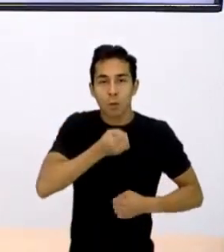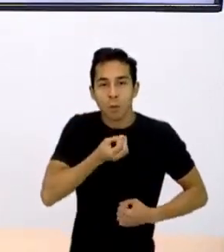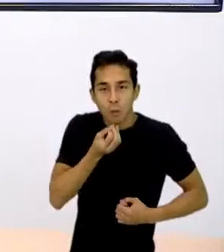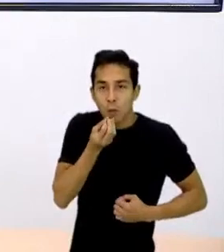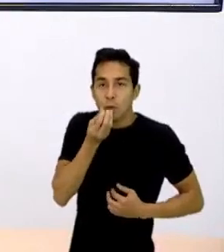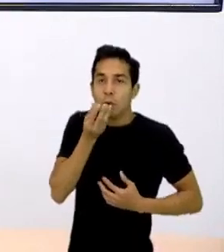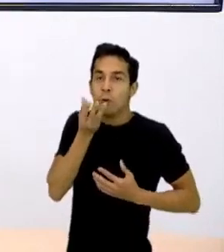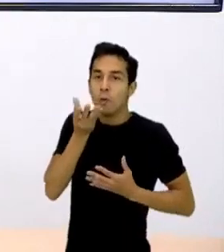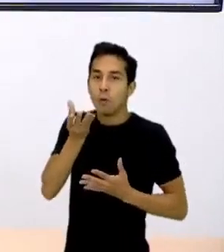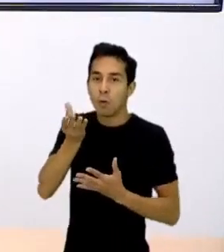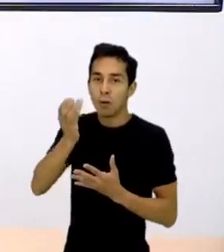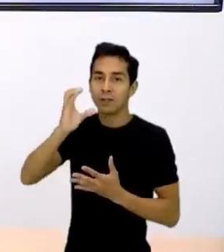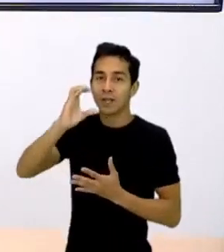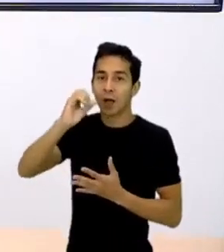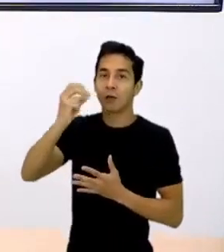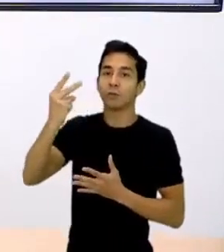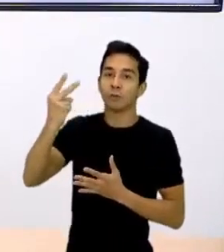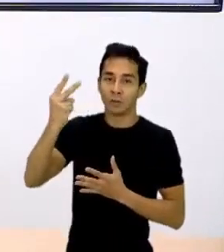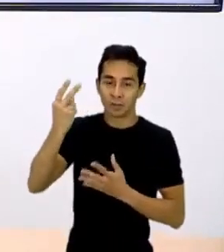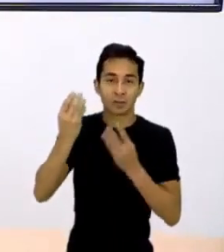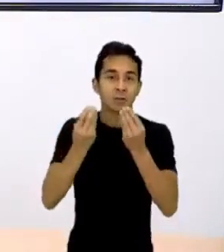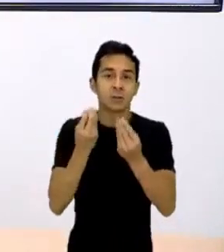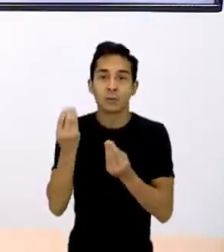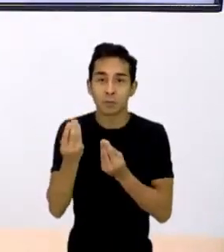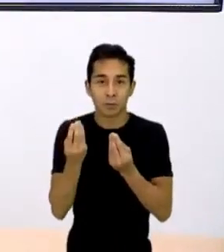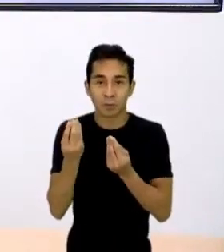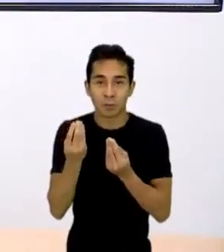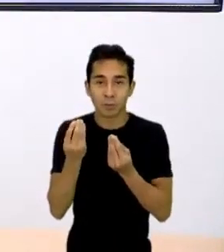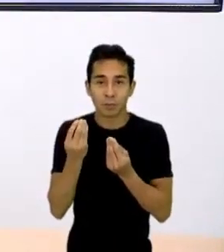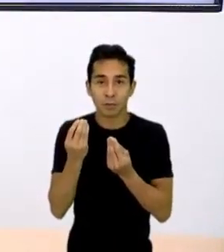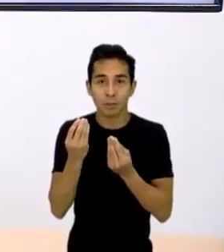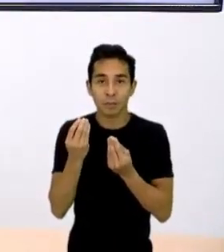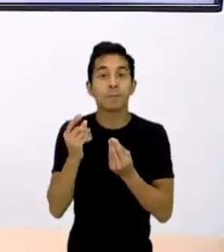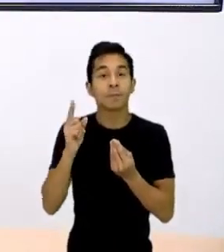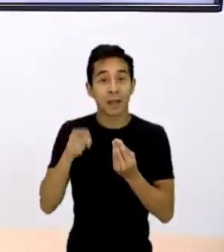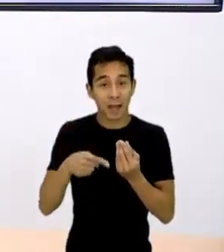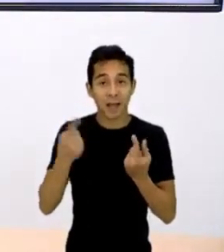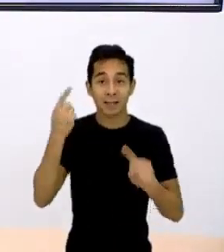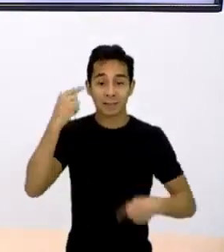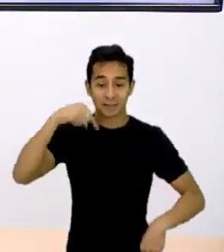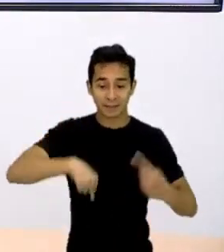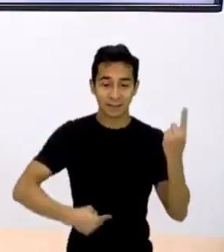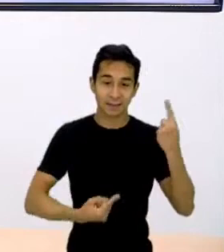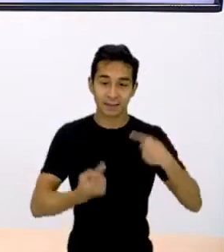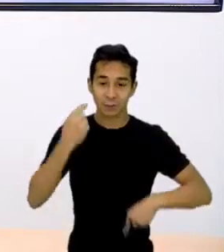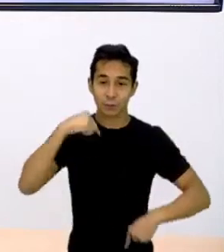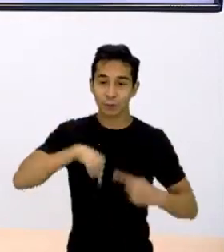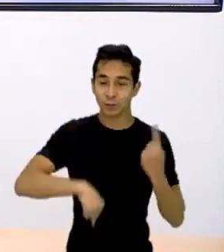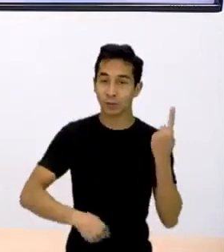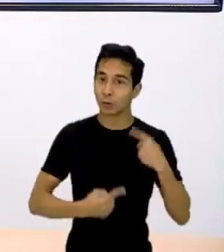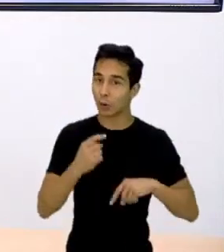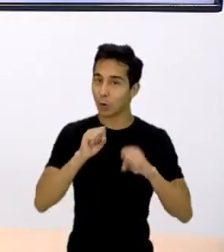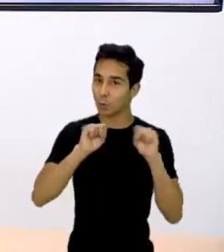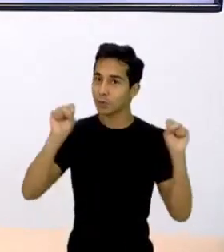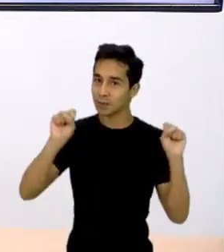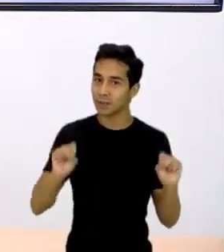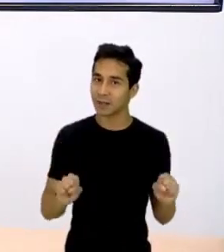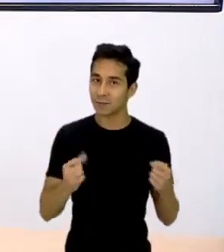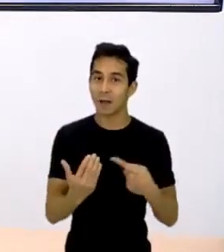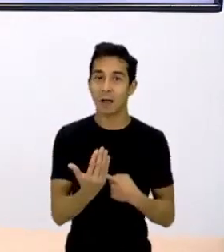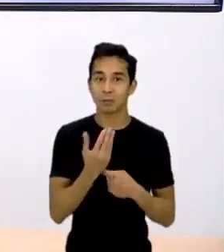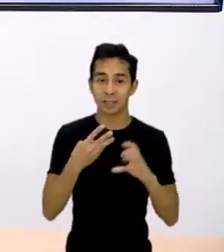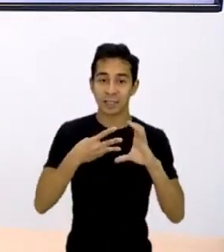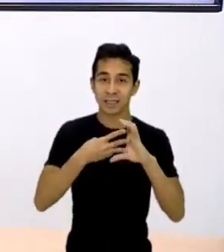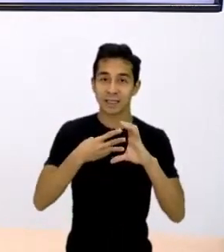circulatório. Então, a gente tem o aporte de um outro sistema também para nutrir as nossas células. E as nossas